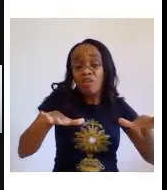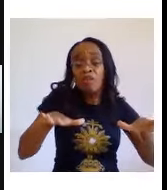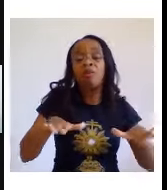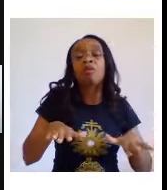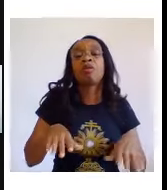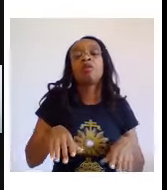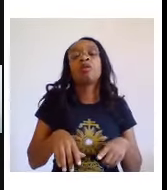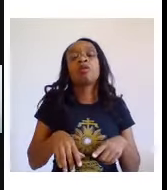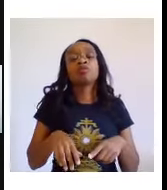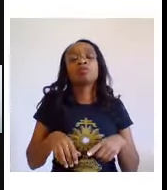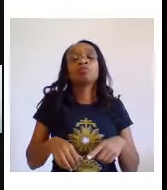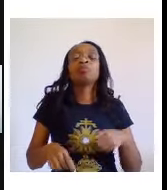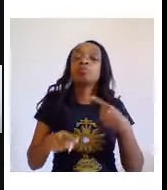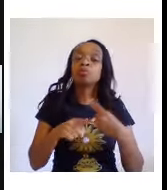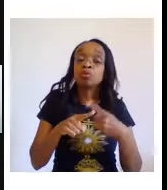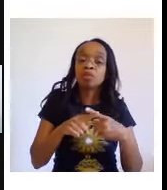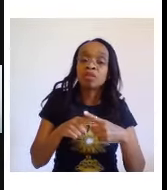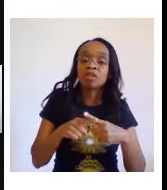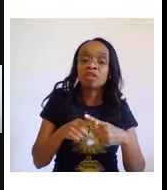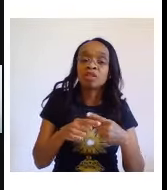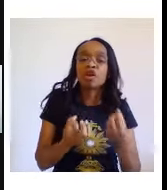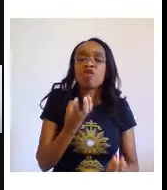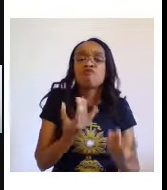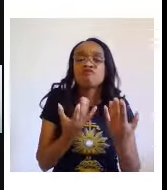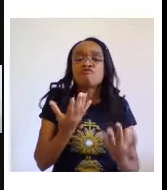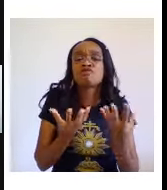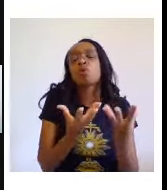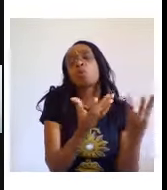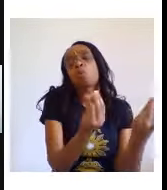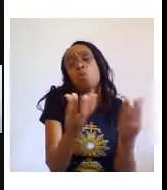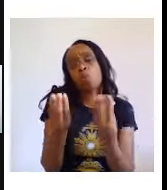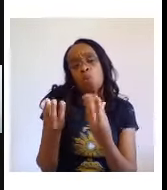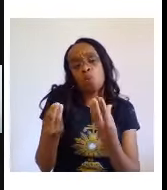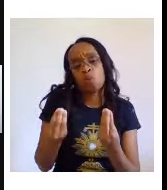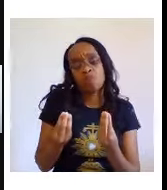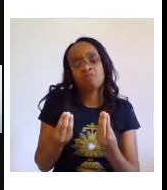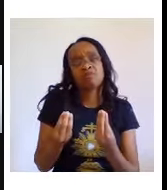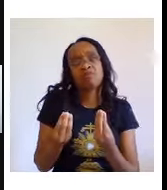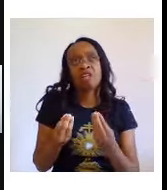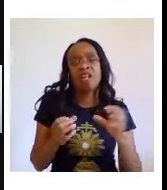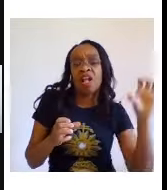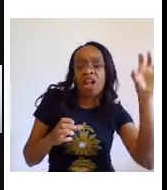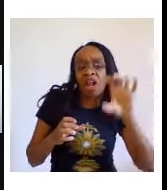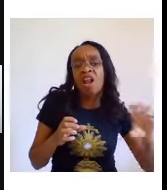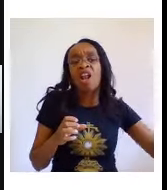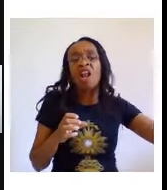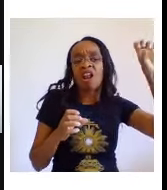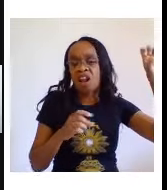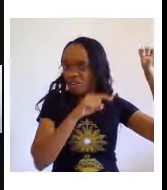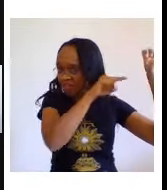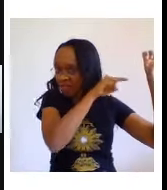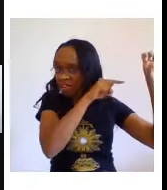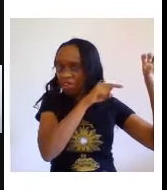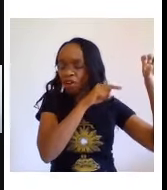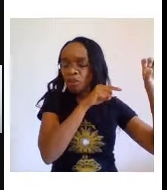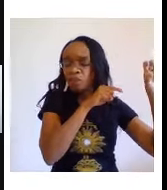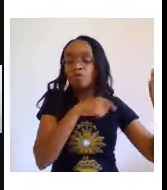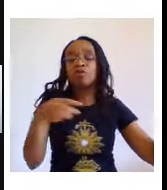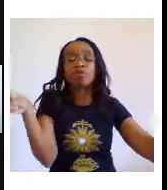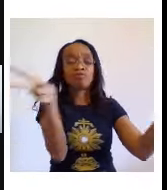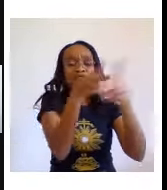altas temperaturas, queimadas. Na Europa, teve eventos igualmente extremos